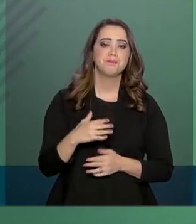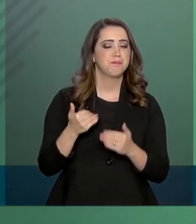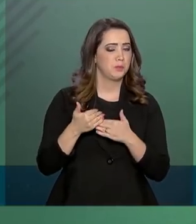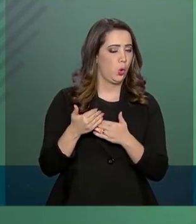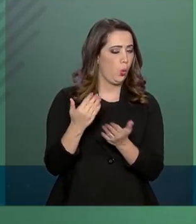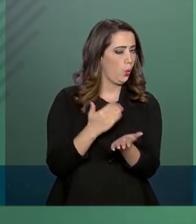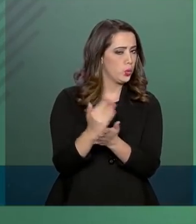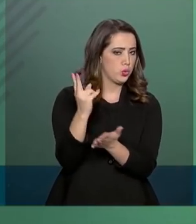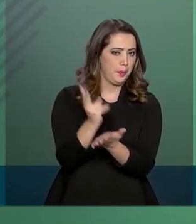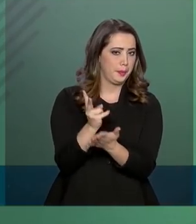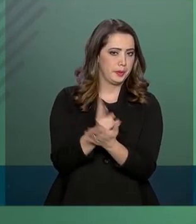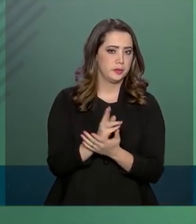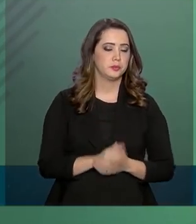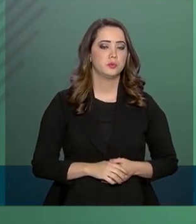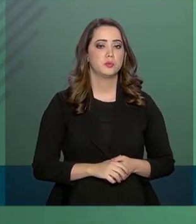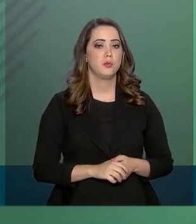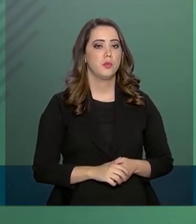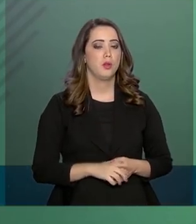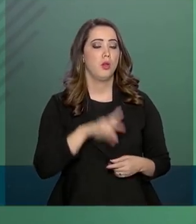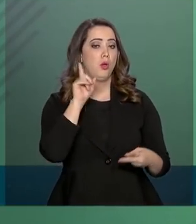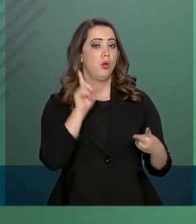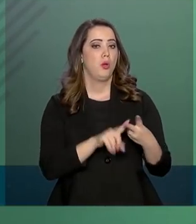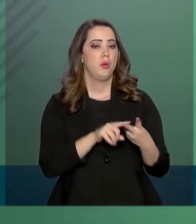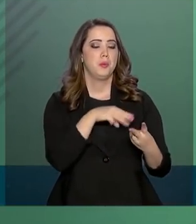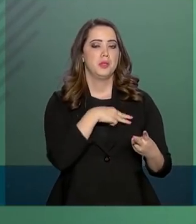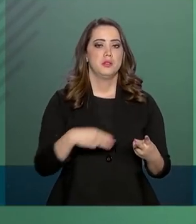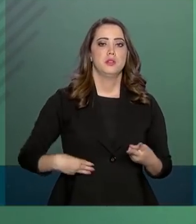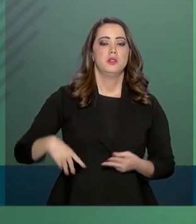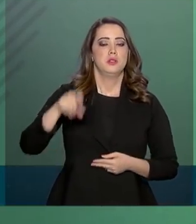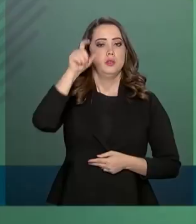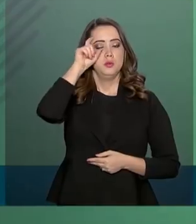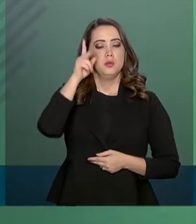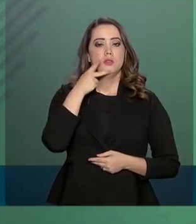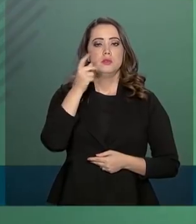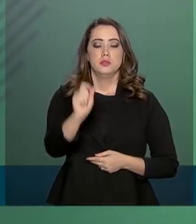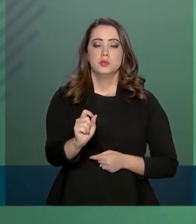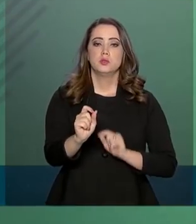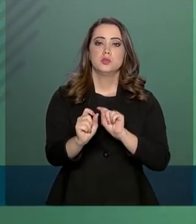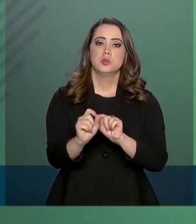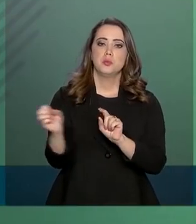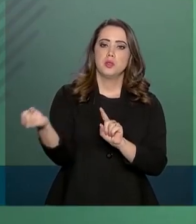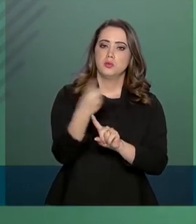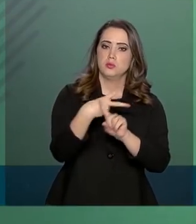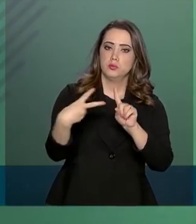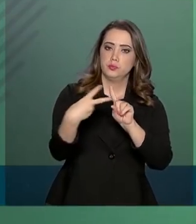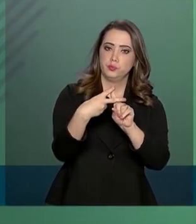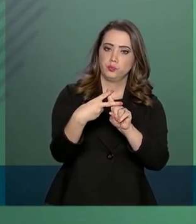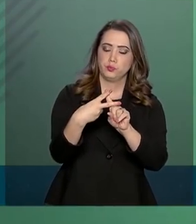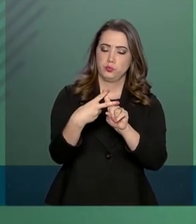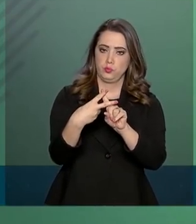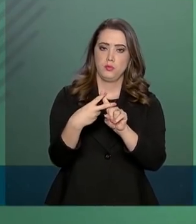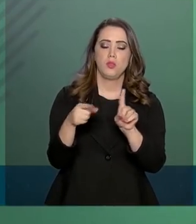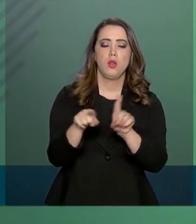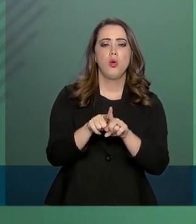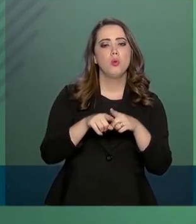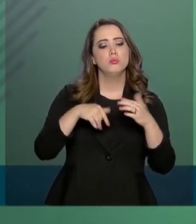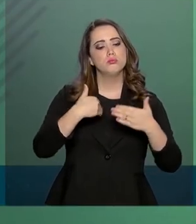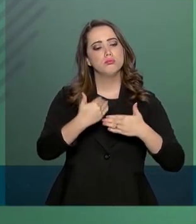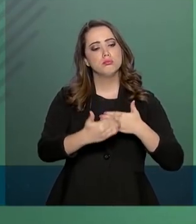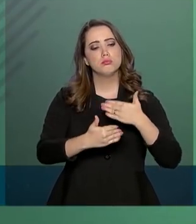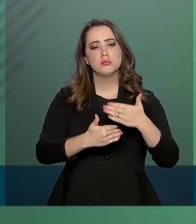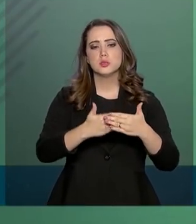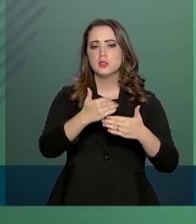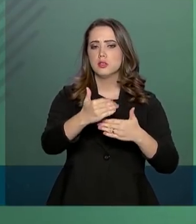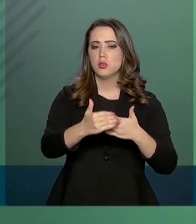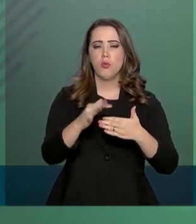sobre e não poderia ser diferente a nova previdência e os passos seguintes